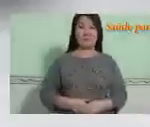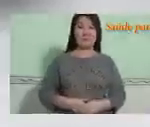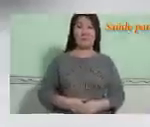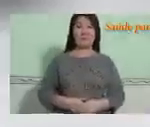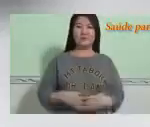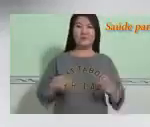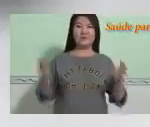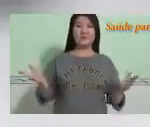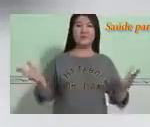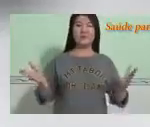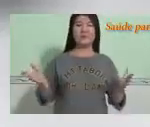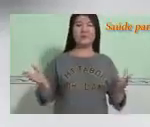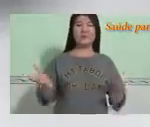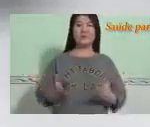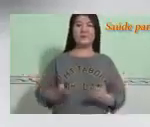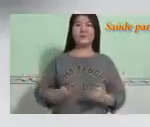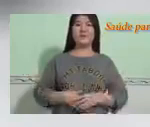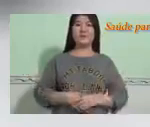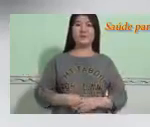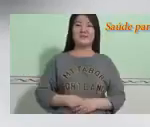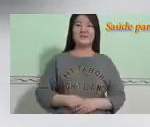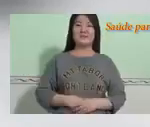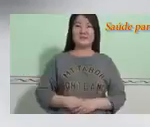STESDOISRAM é acento agudo